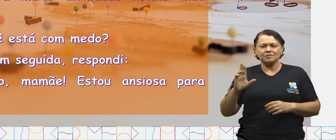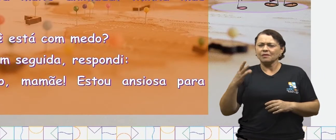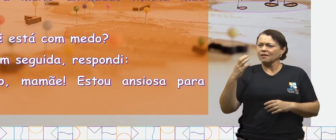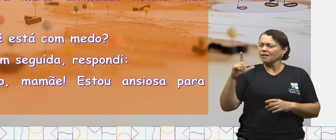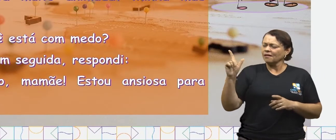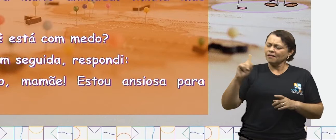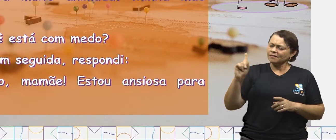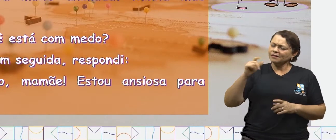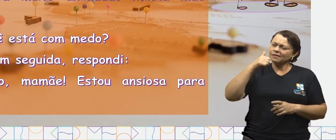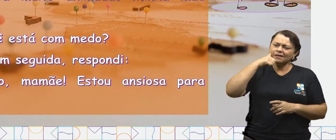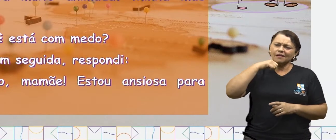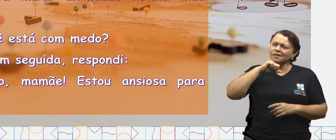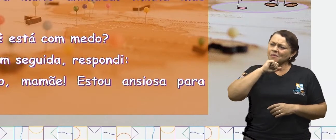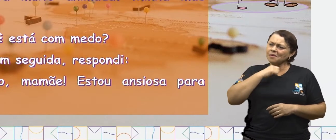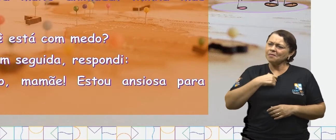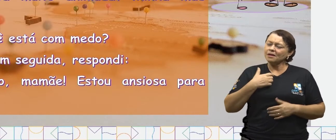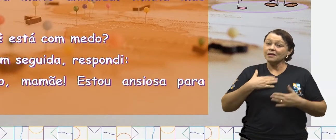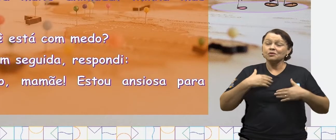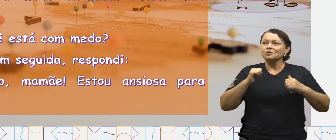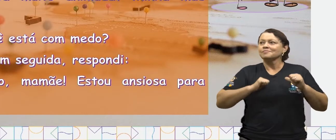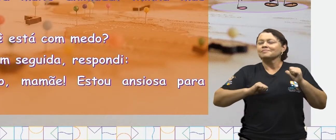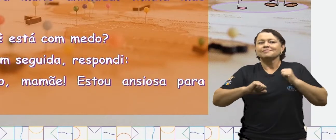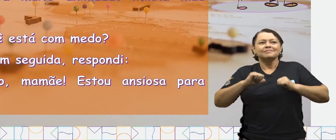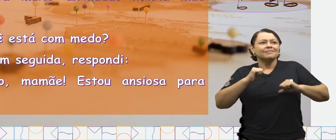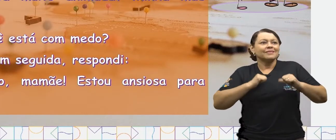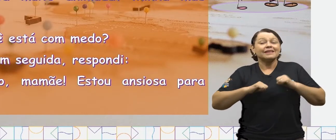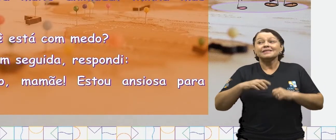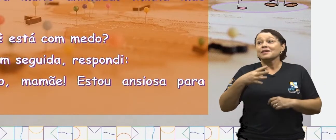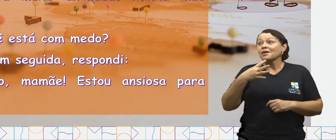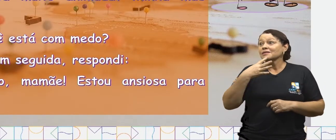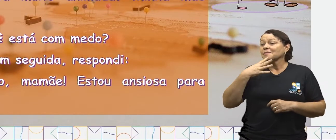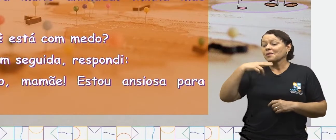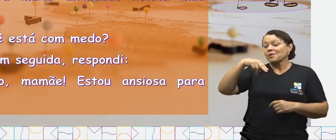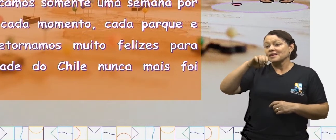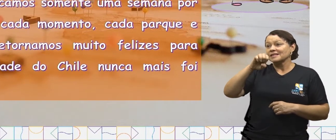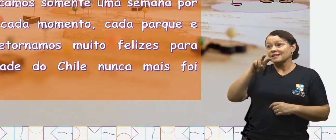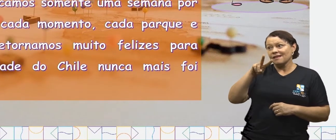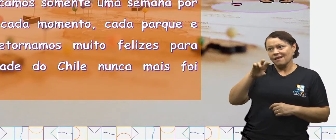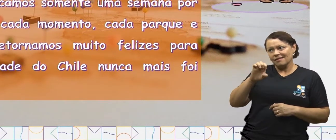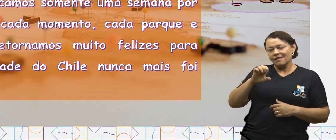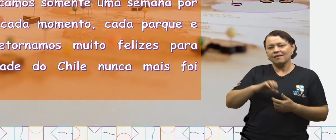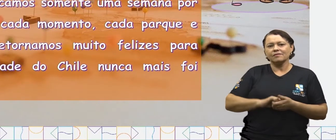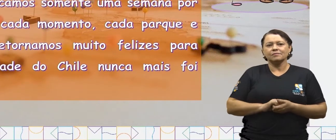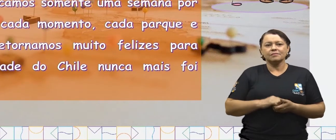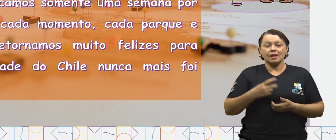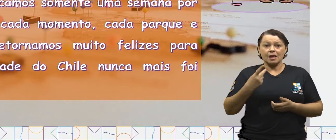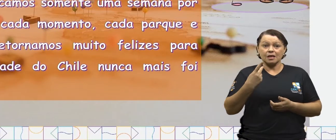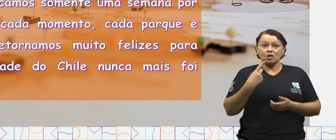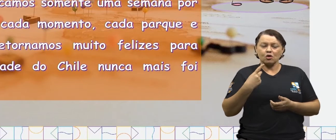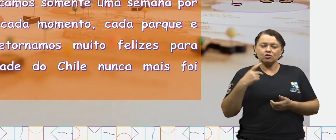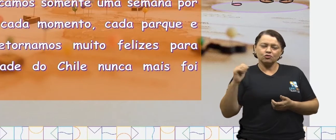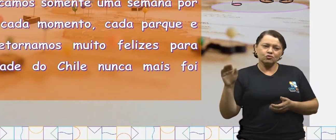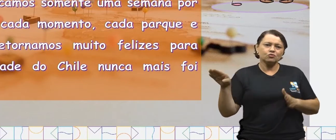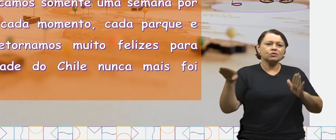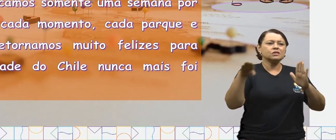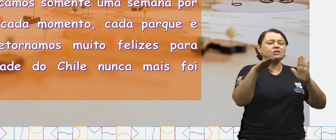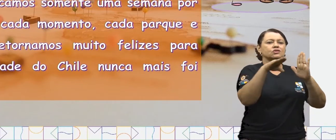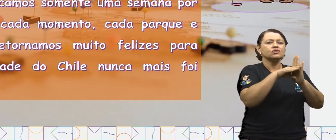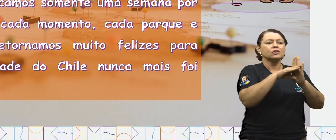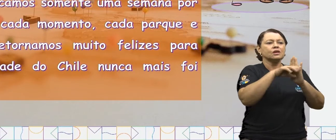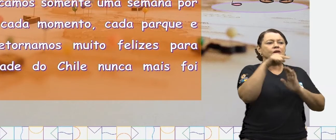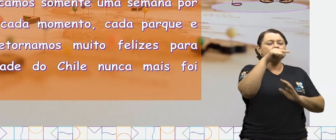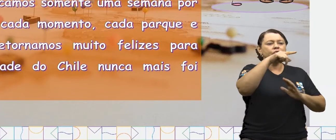respondi: Claro que não, mamãe! Estou ansiosa para conhecer a neve. Ao chegarmos lá, fomos